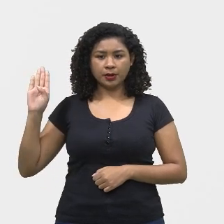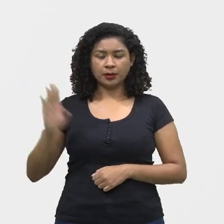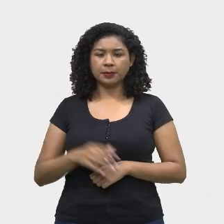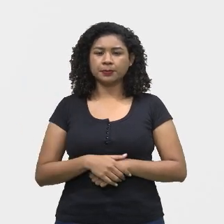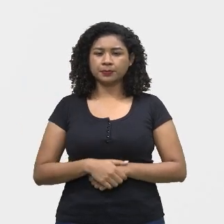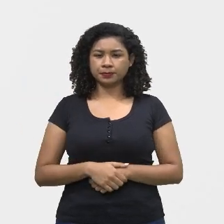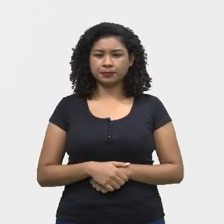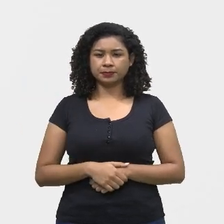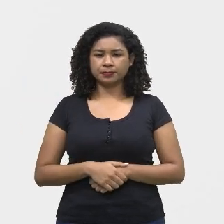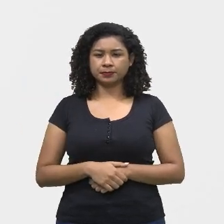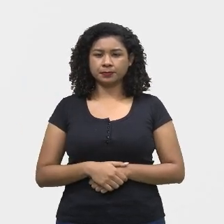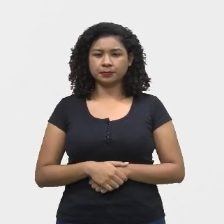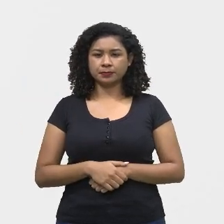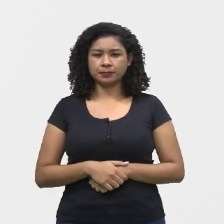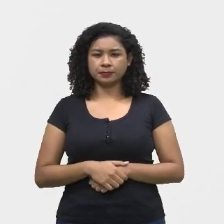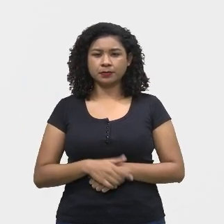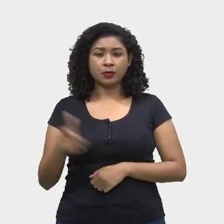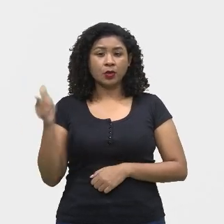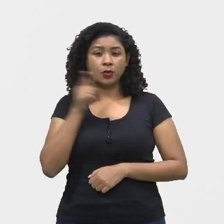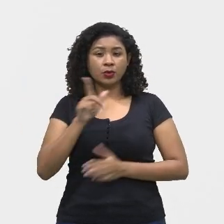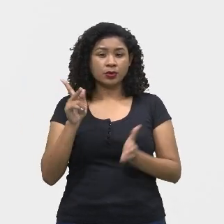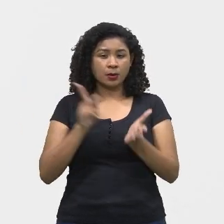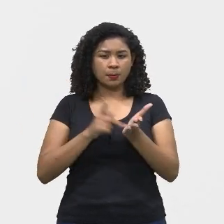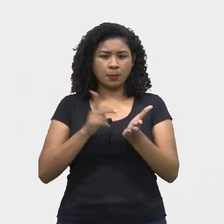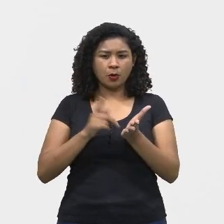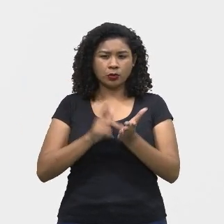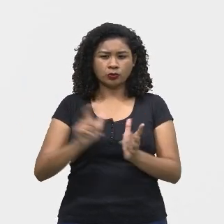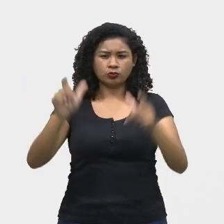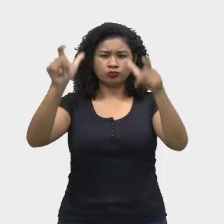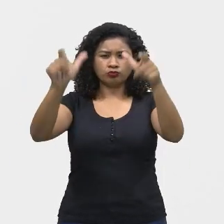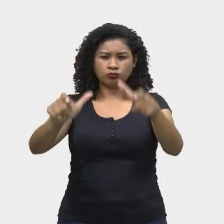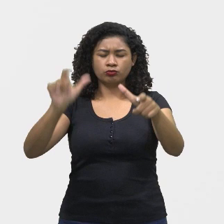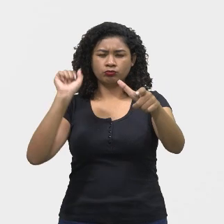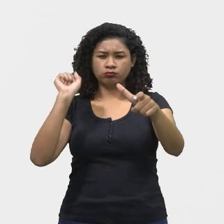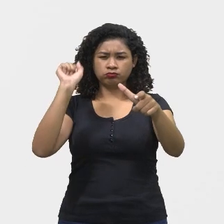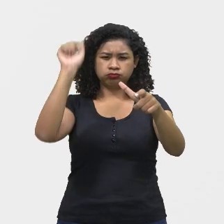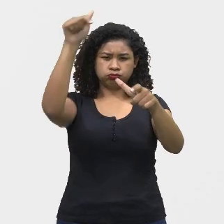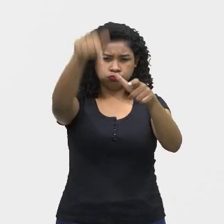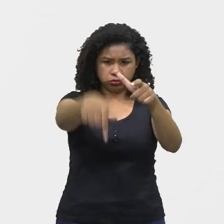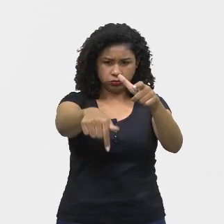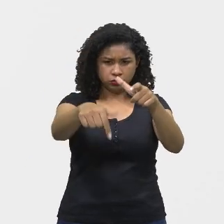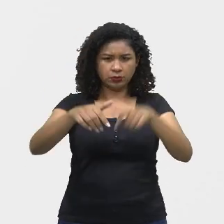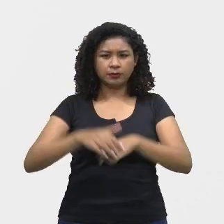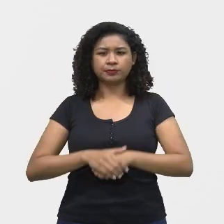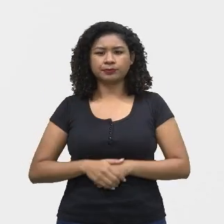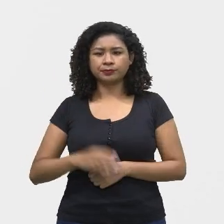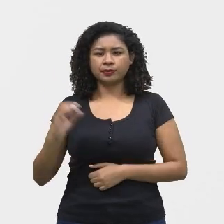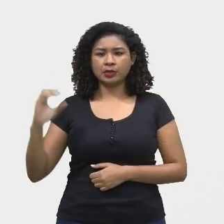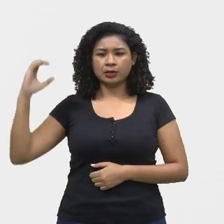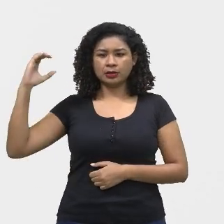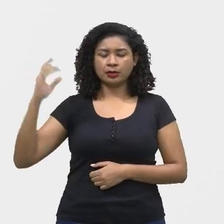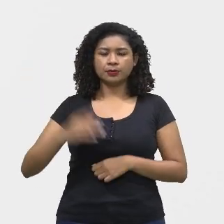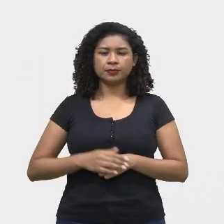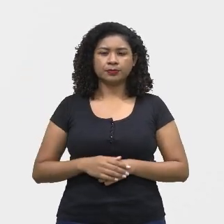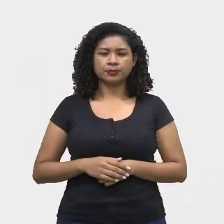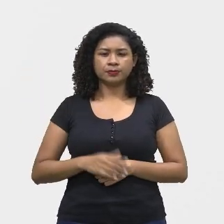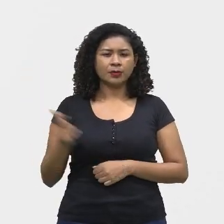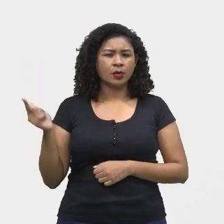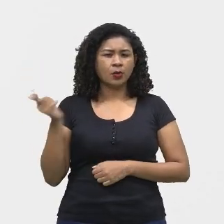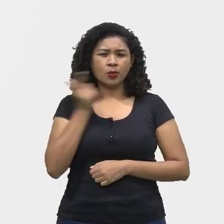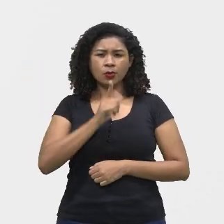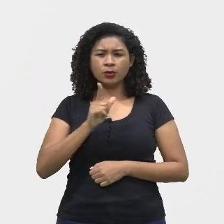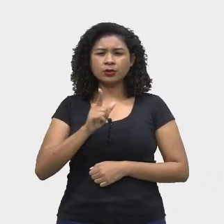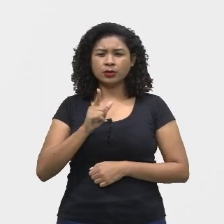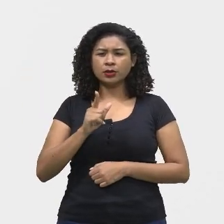Marcar pontos acertando uma cesta. Letra C. Ultrapassar o recorde de tiro mais veloz.